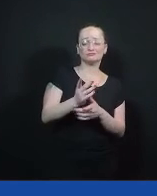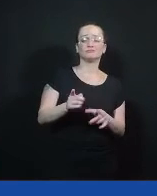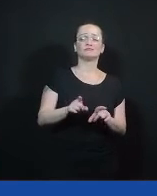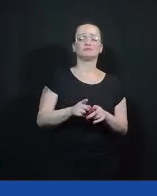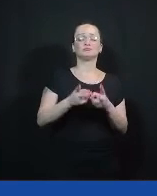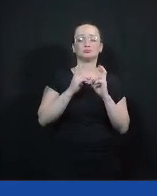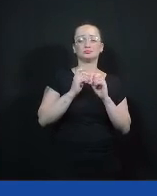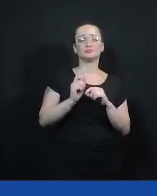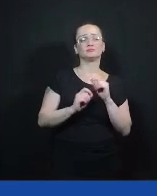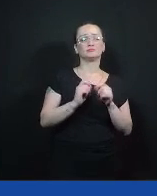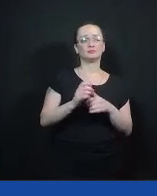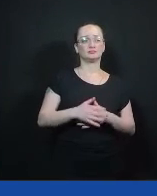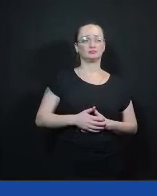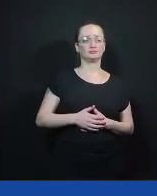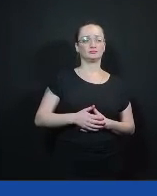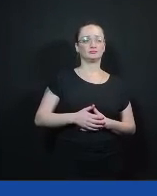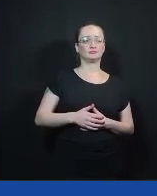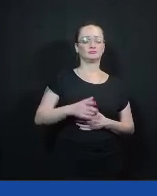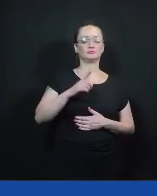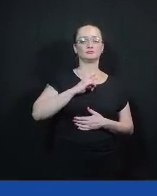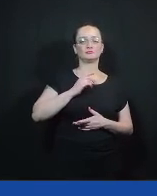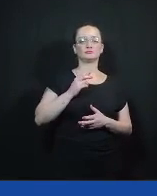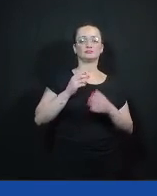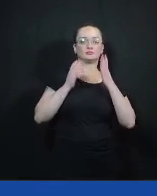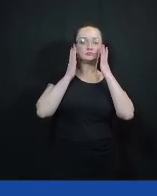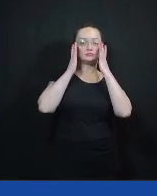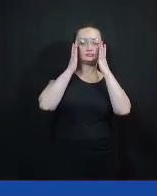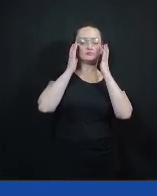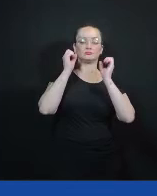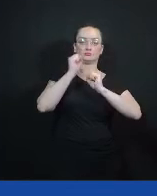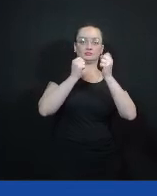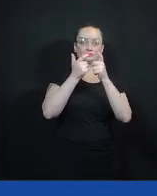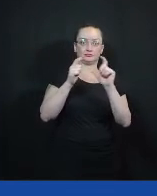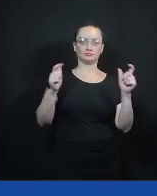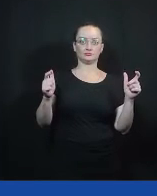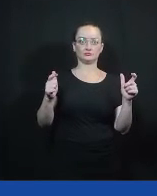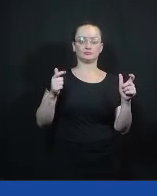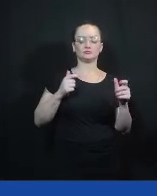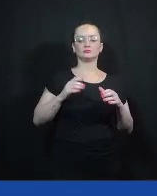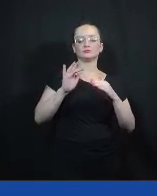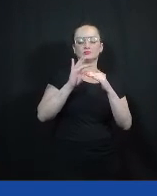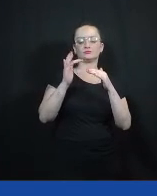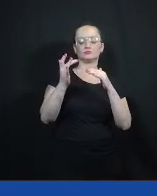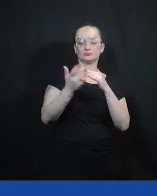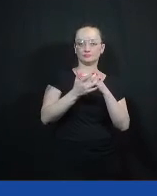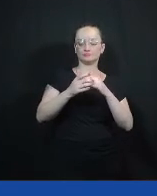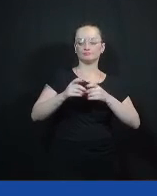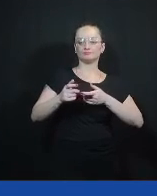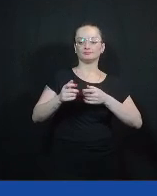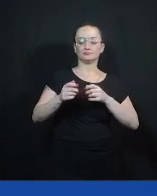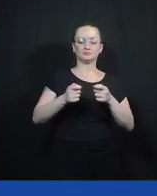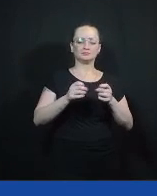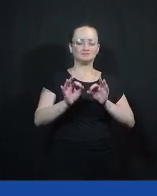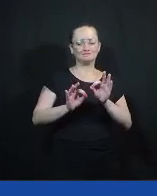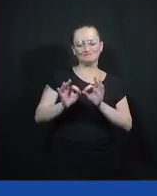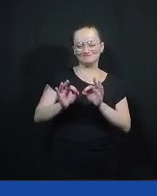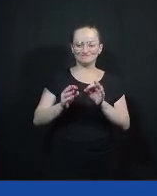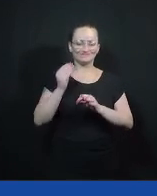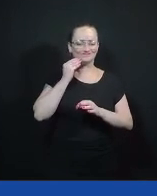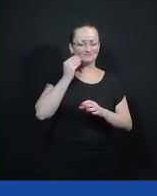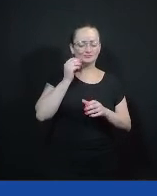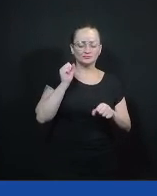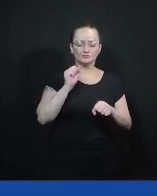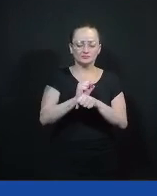gente percebe as redes, as grandes empresas de redes sociais se mobilizando para tentar conter